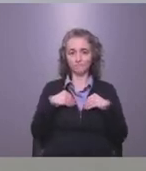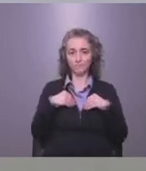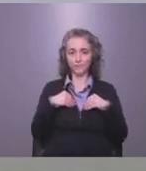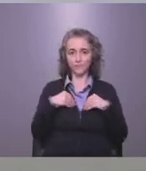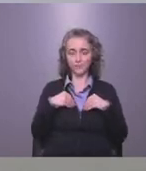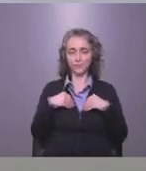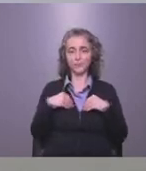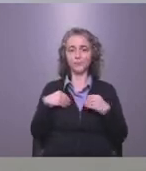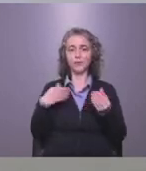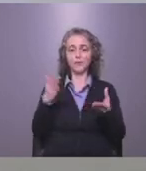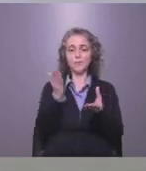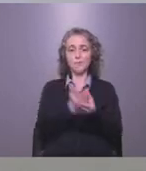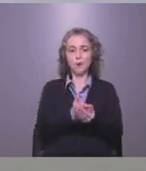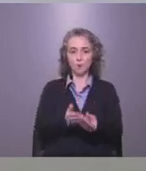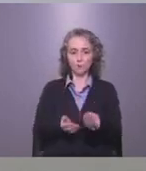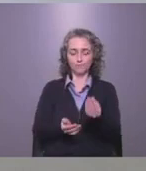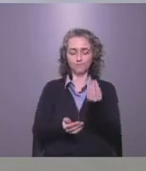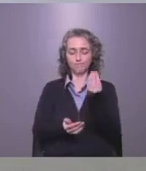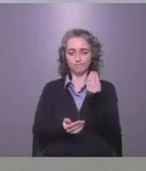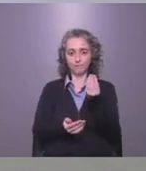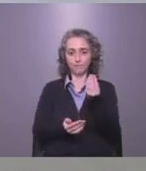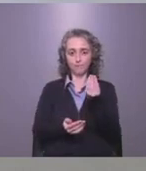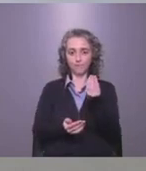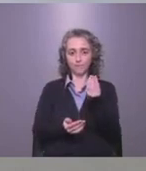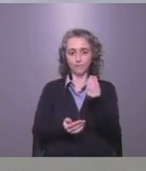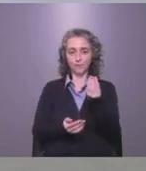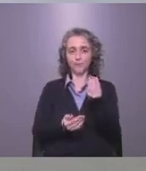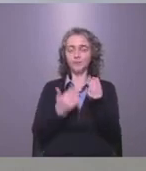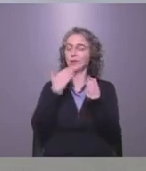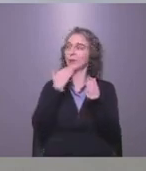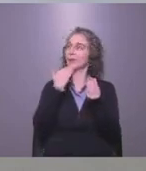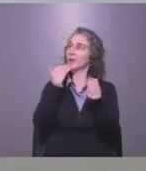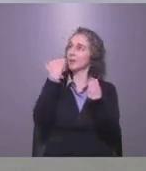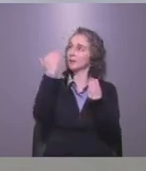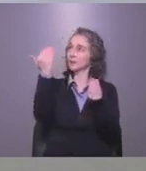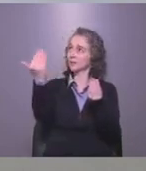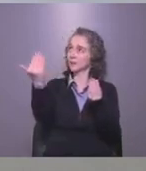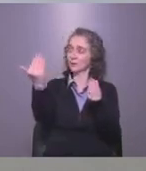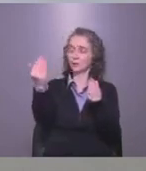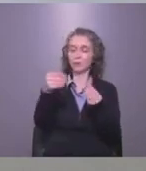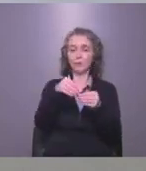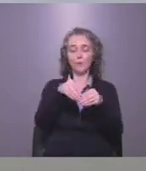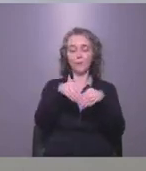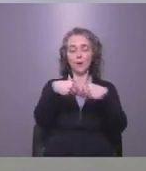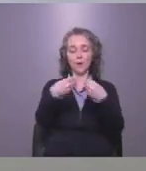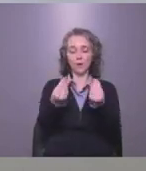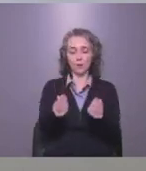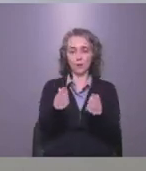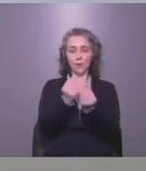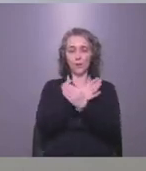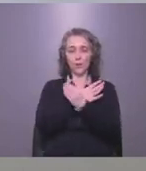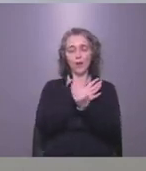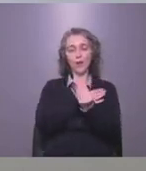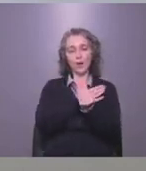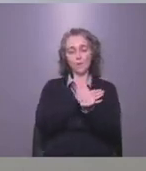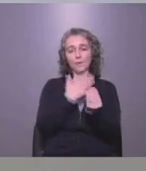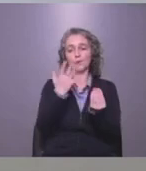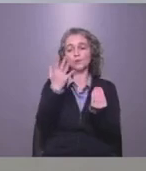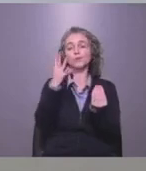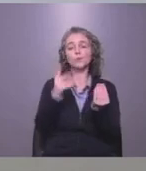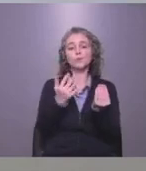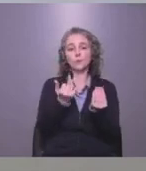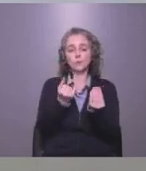morte, tomou o pão e, dando graças, partiu e deu aos seus